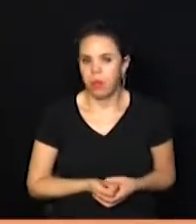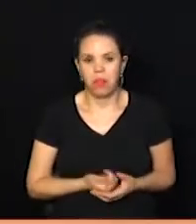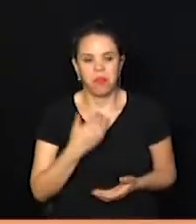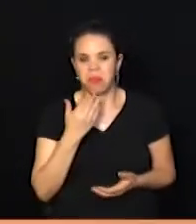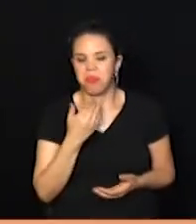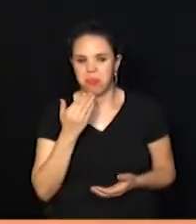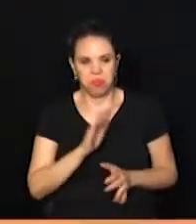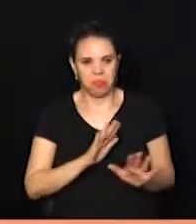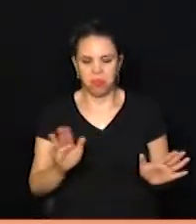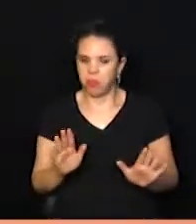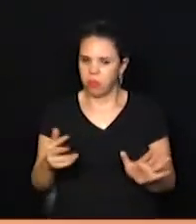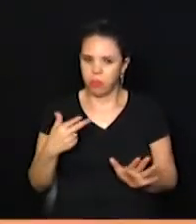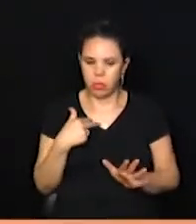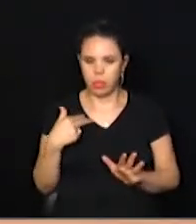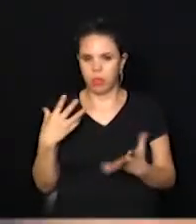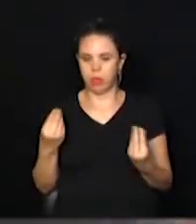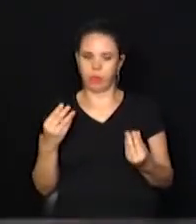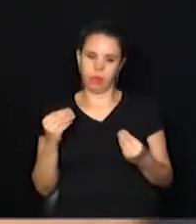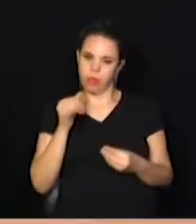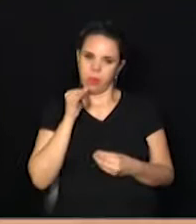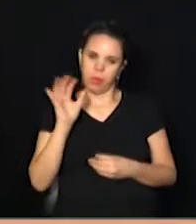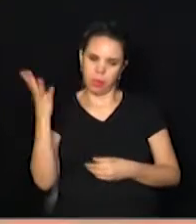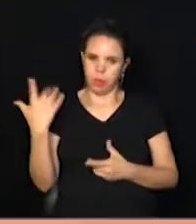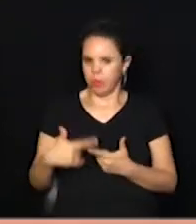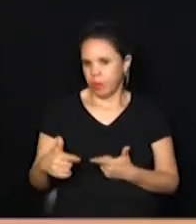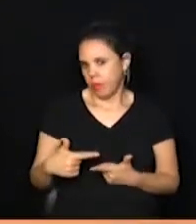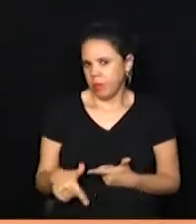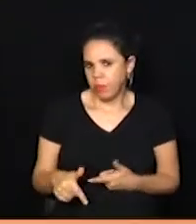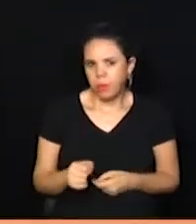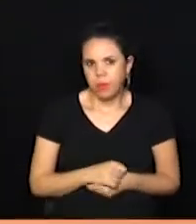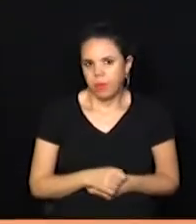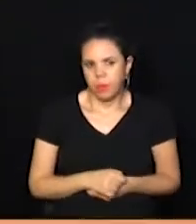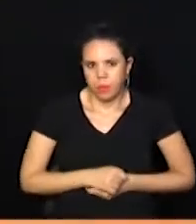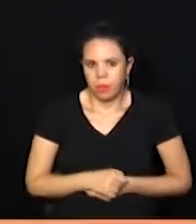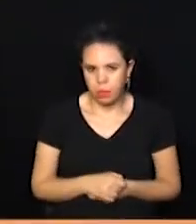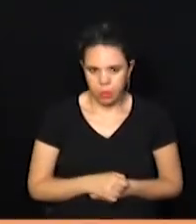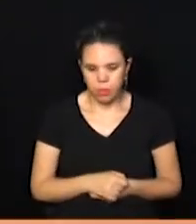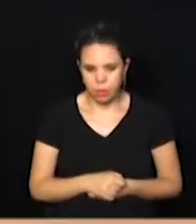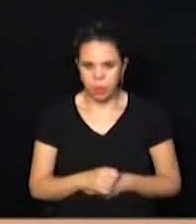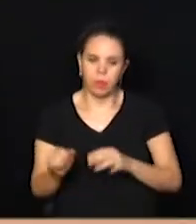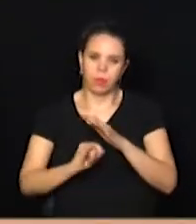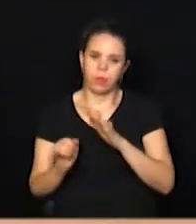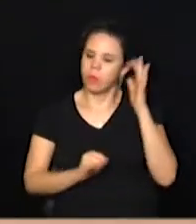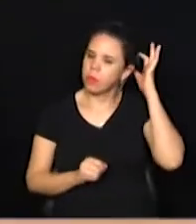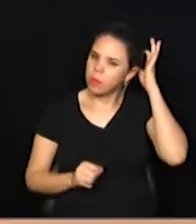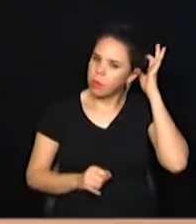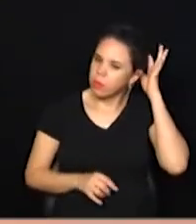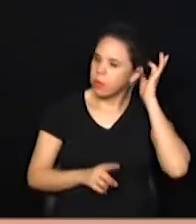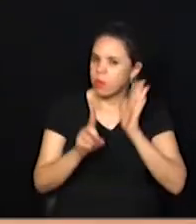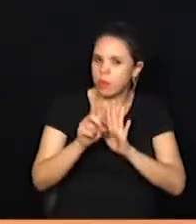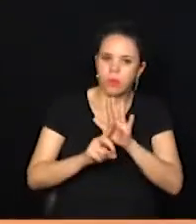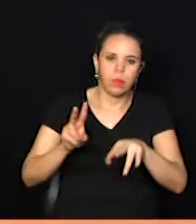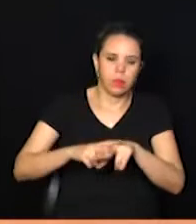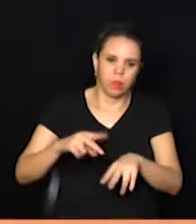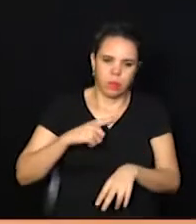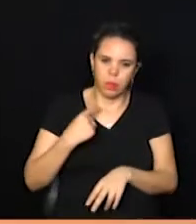vácuo. Então, muito embora possa ter incidido esse Instituto de Direito Penal, mas nós